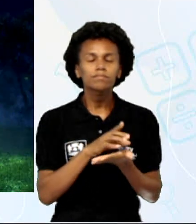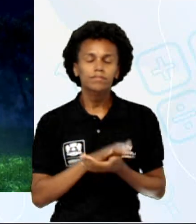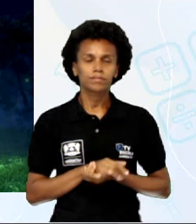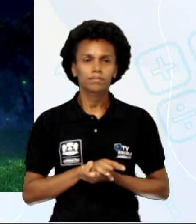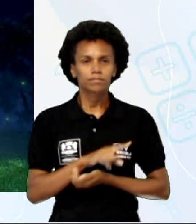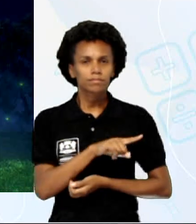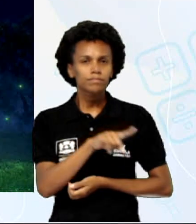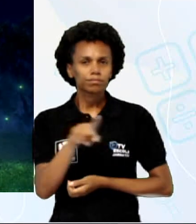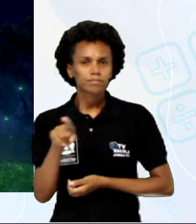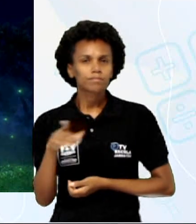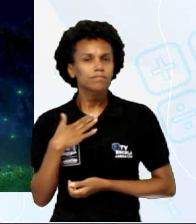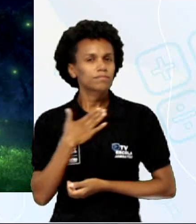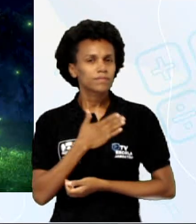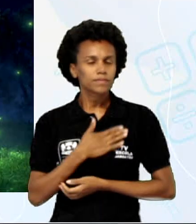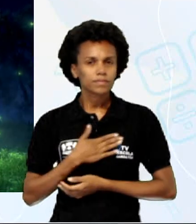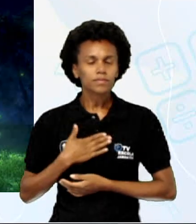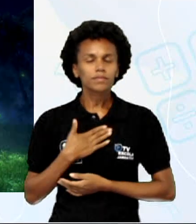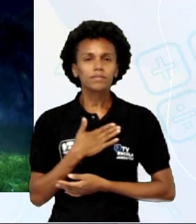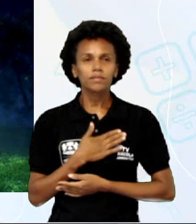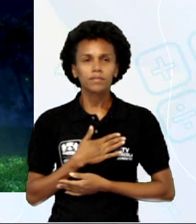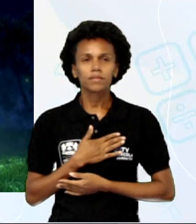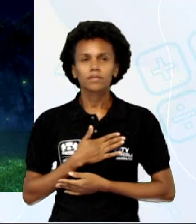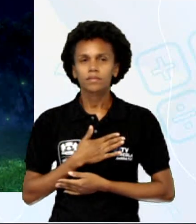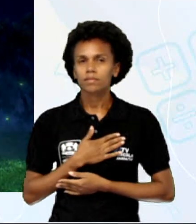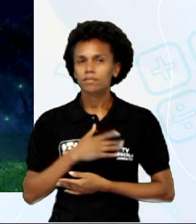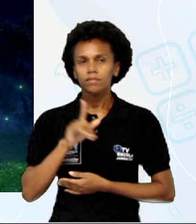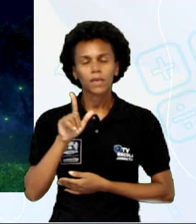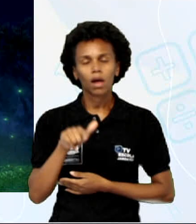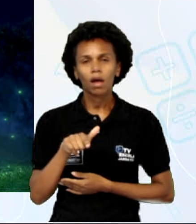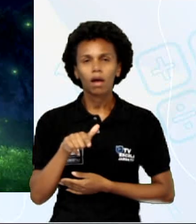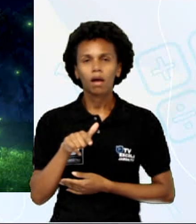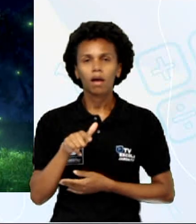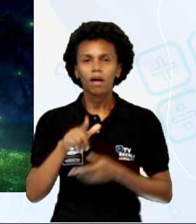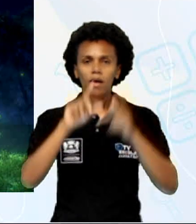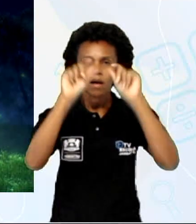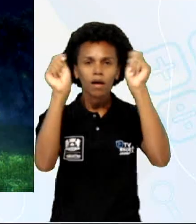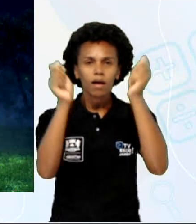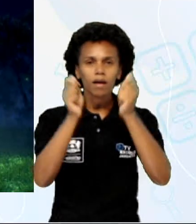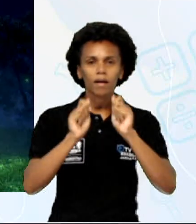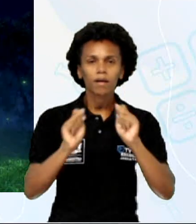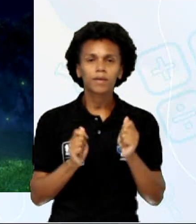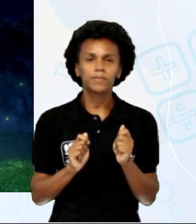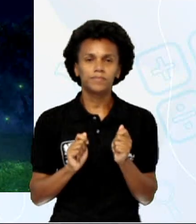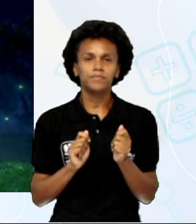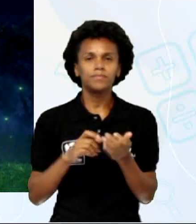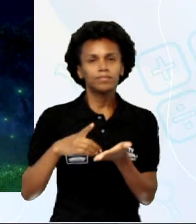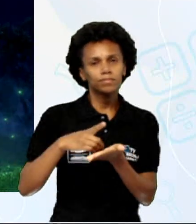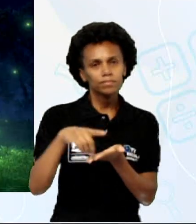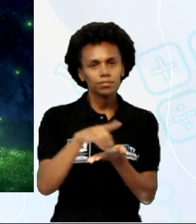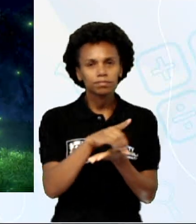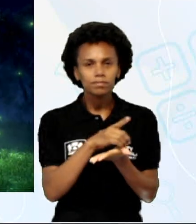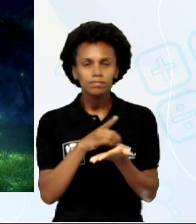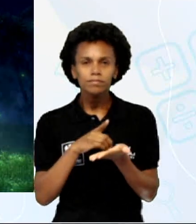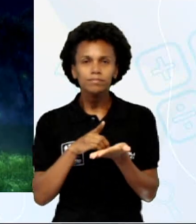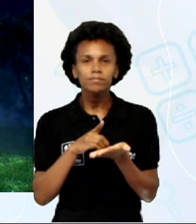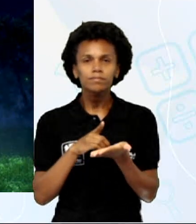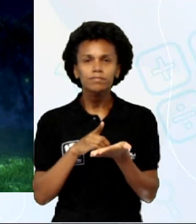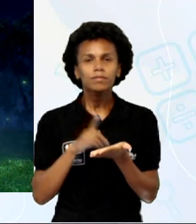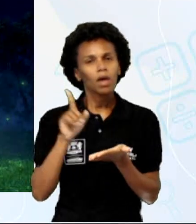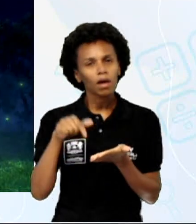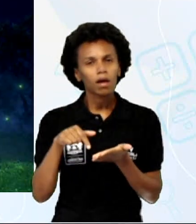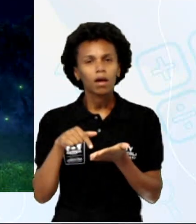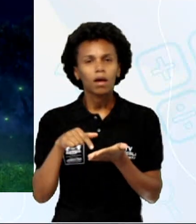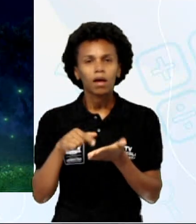elas. Considera-se arte digital qualquer tipo de arte que seja produzida através de meios eletrônicos,